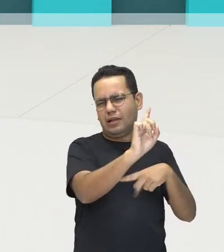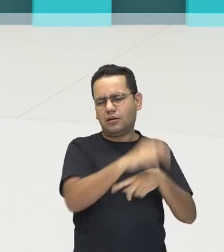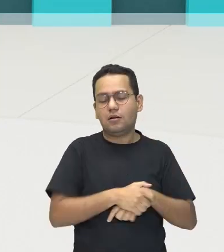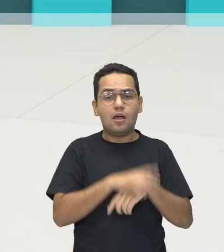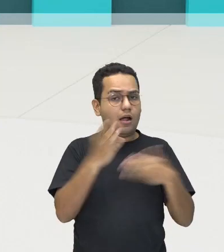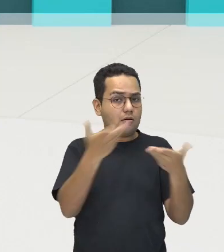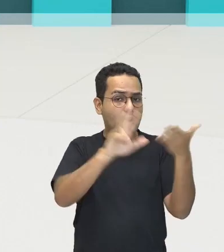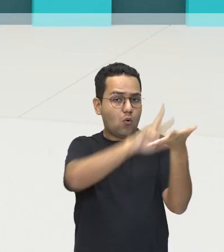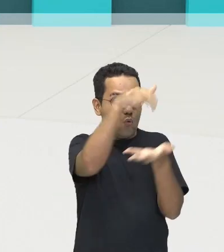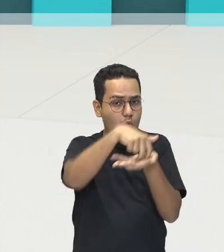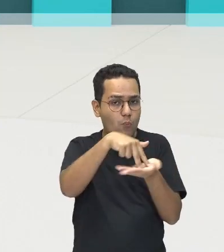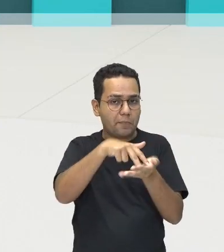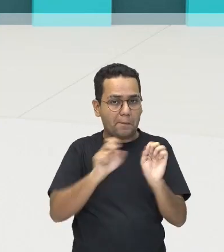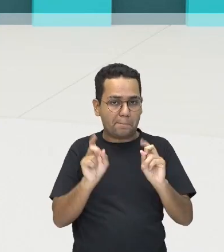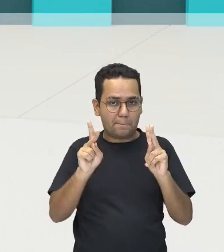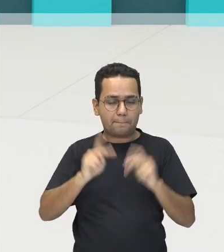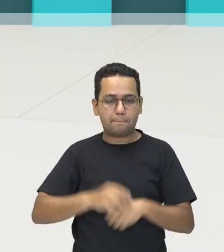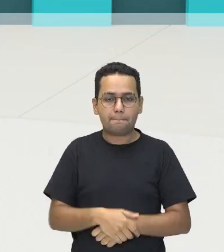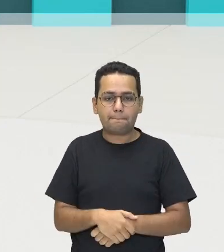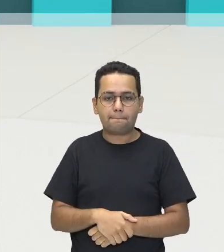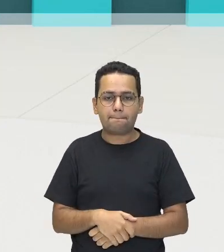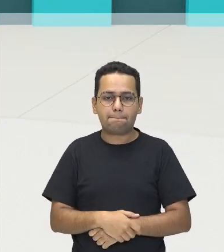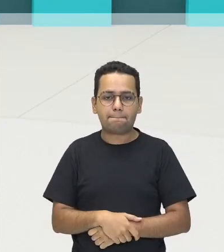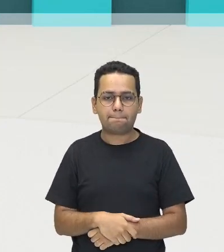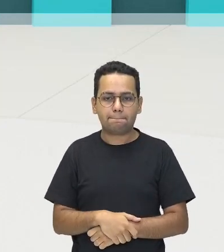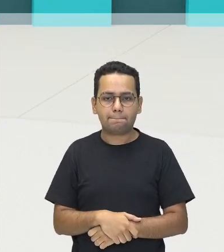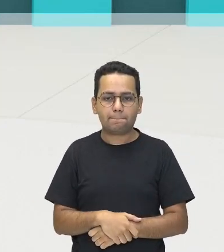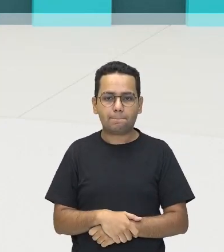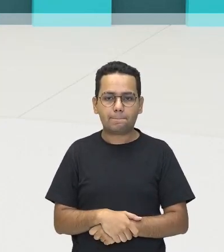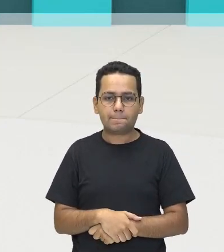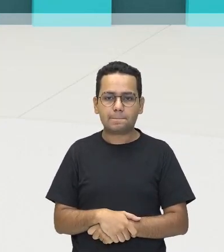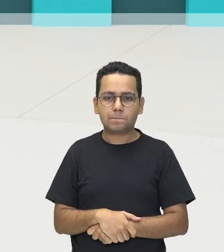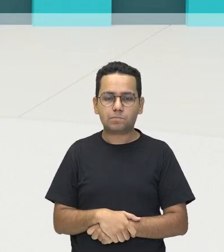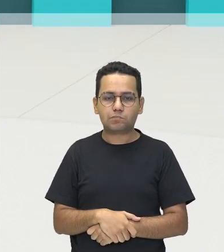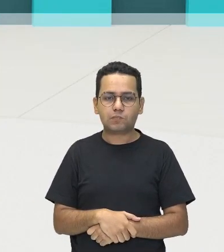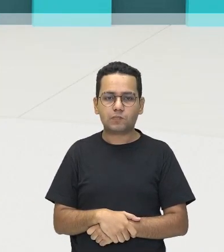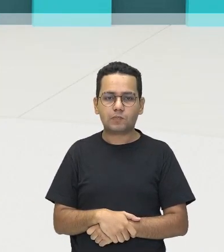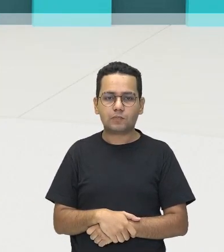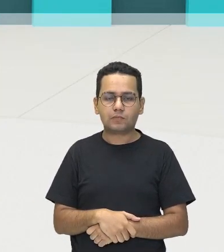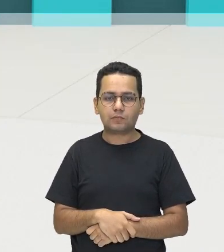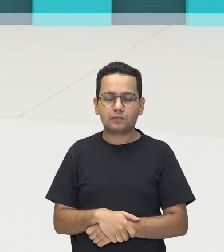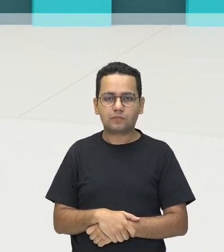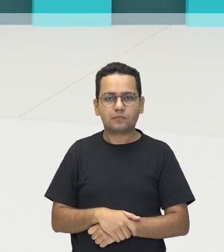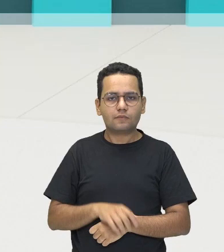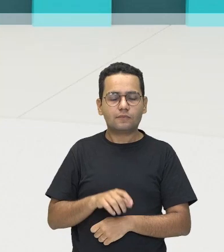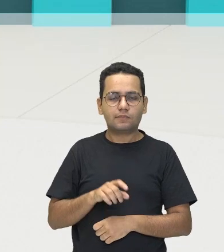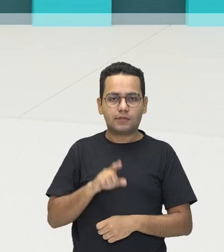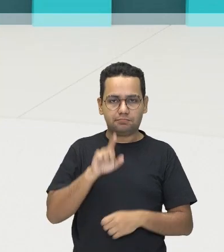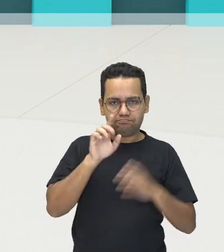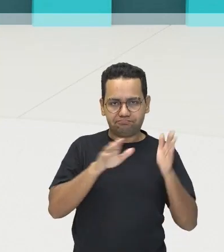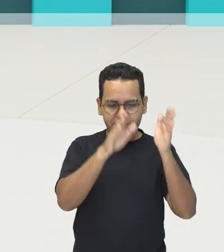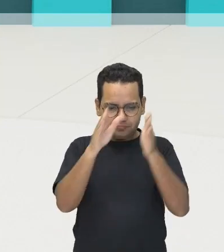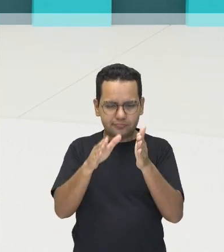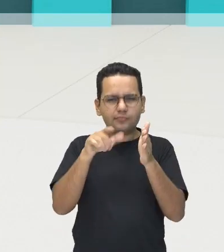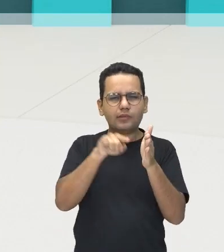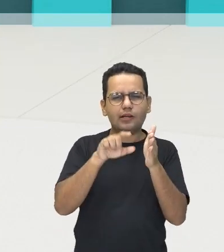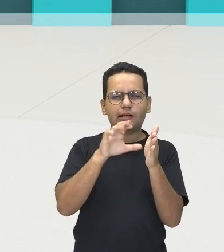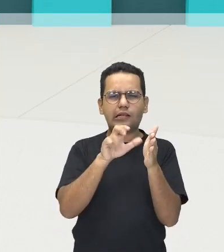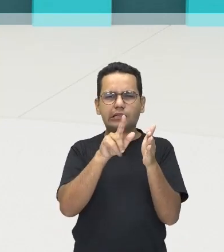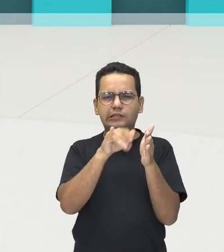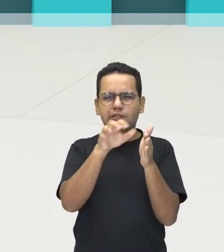as coisas. Beleza? Vejamos aí as características do classicismo. Então, quais são as características,